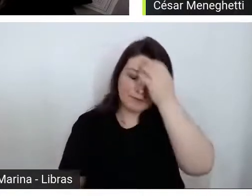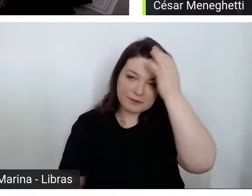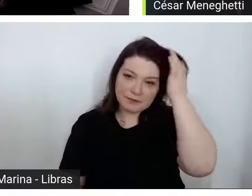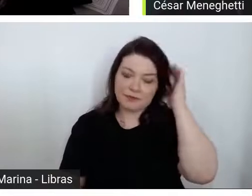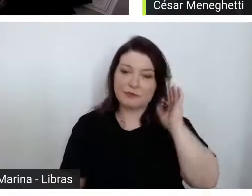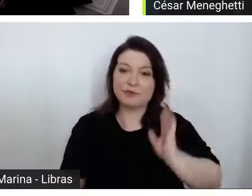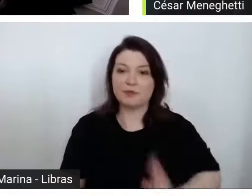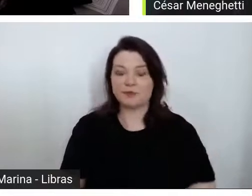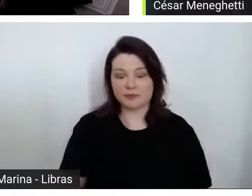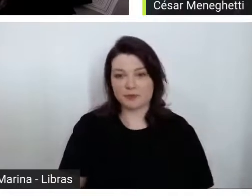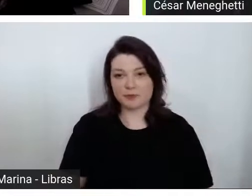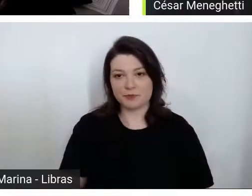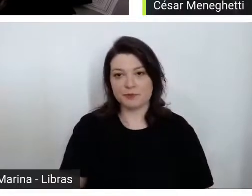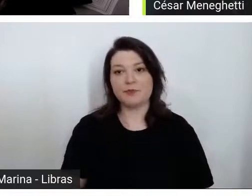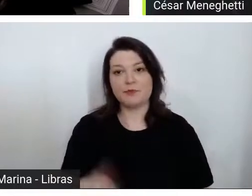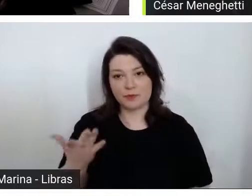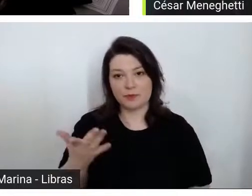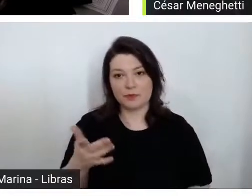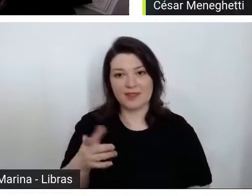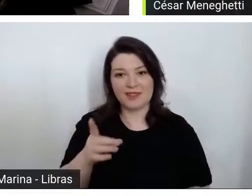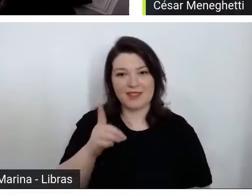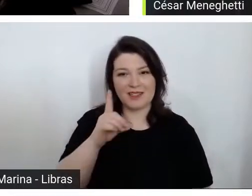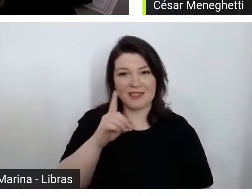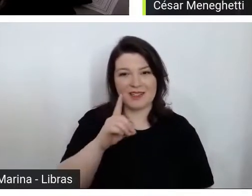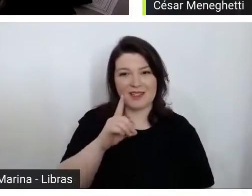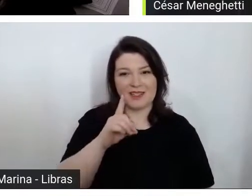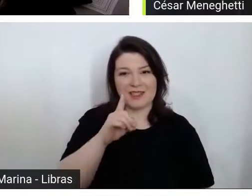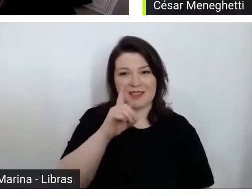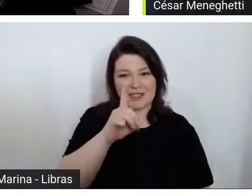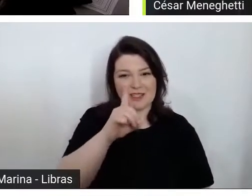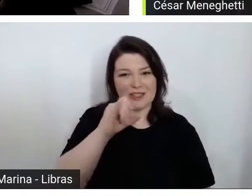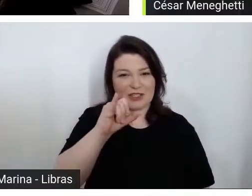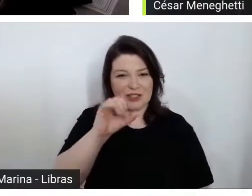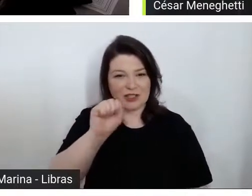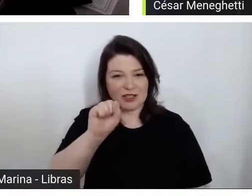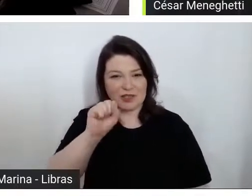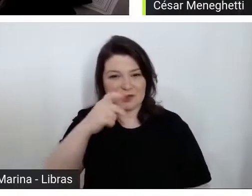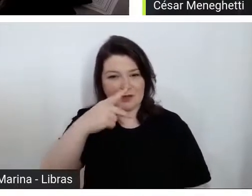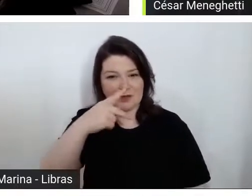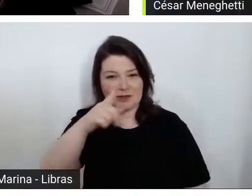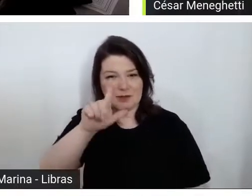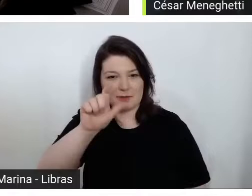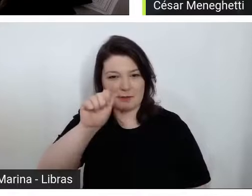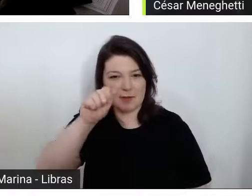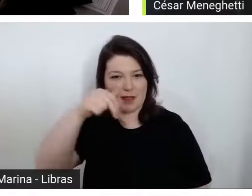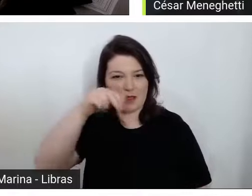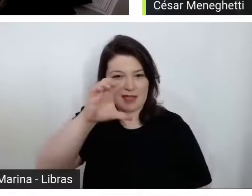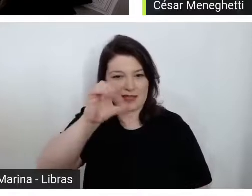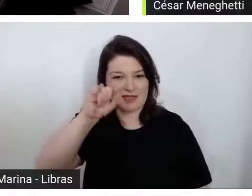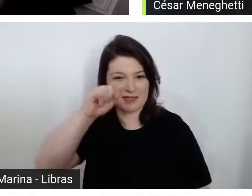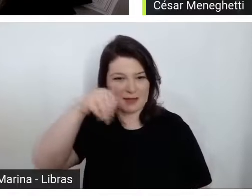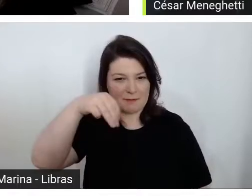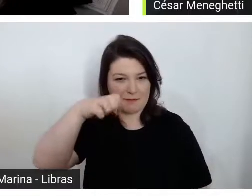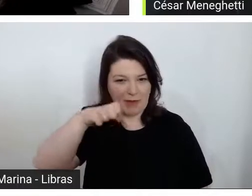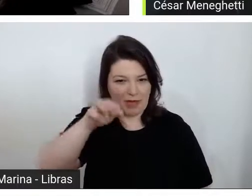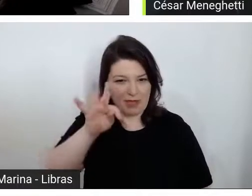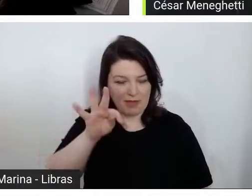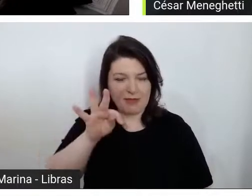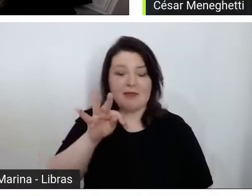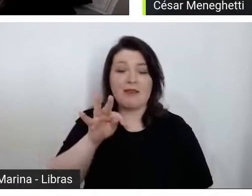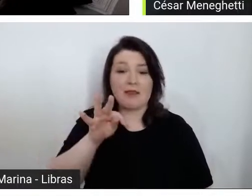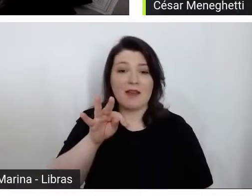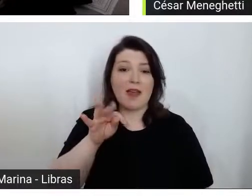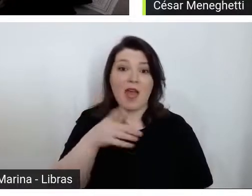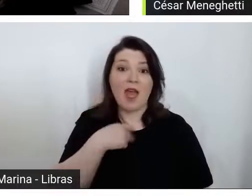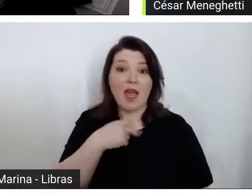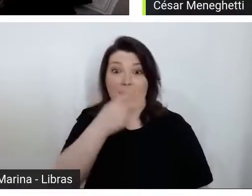um... o Displacement é um projeto que as pessoas gostam muito, assim, eu fico